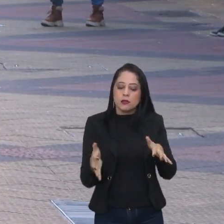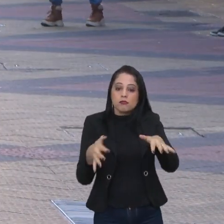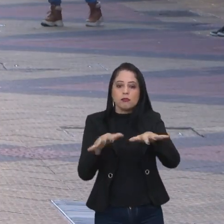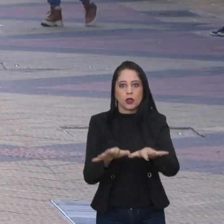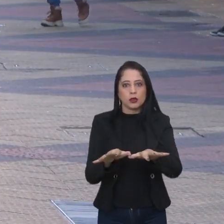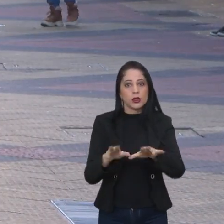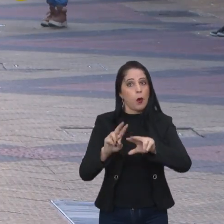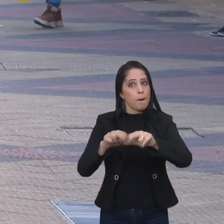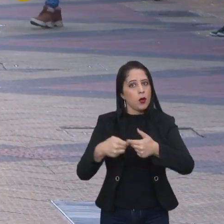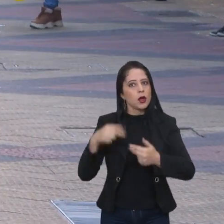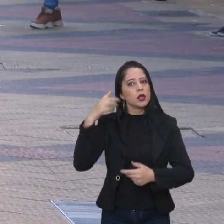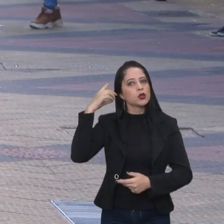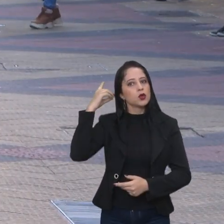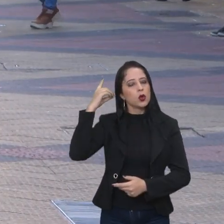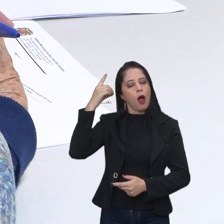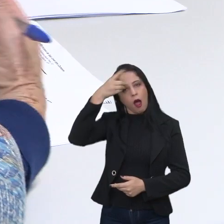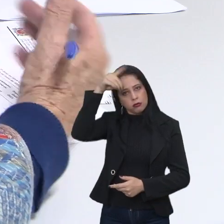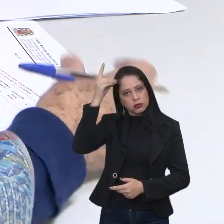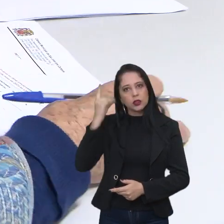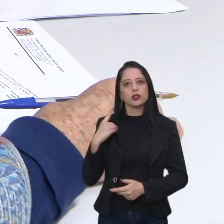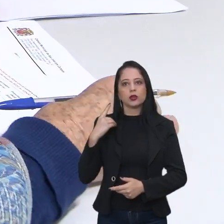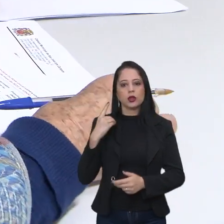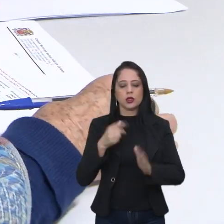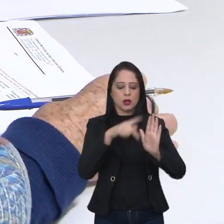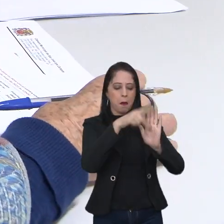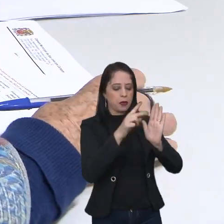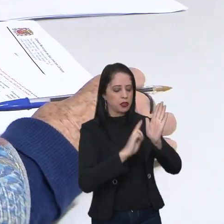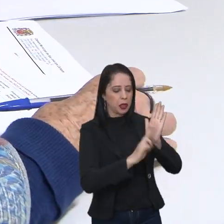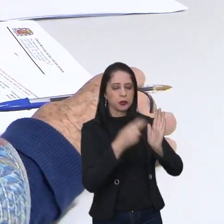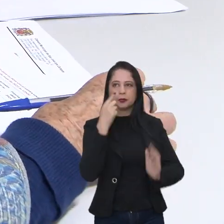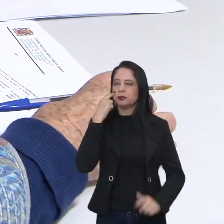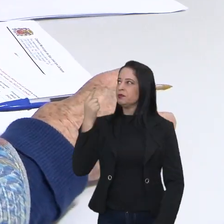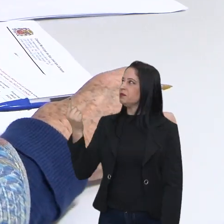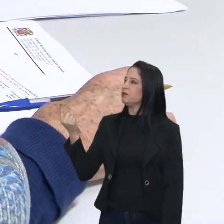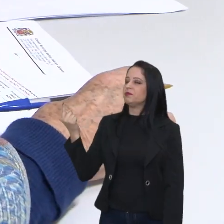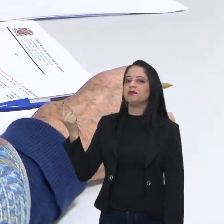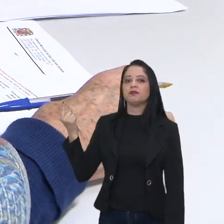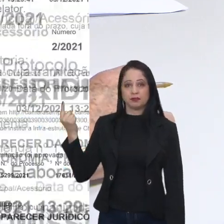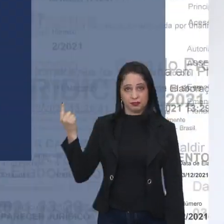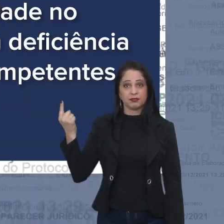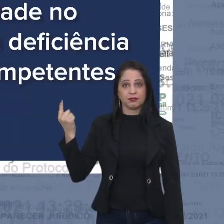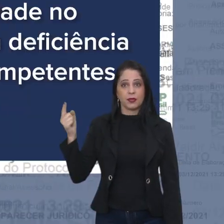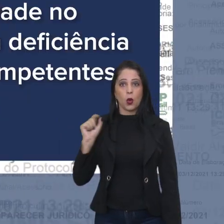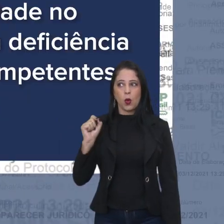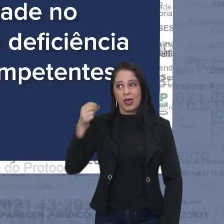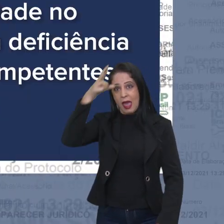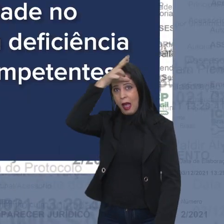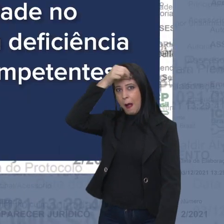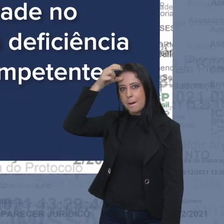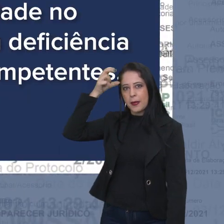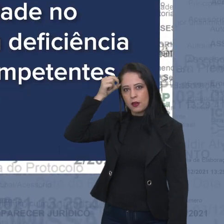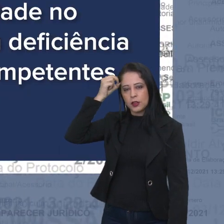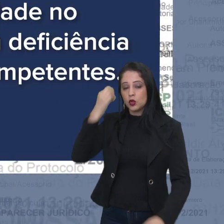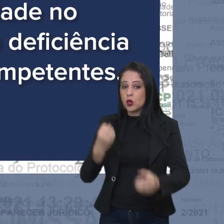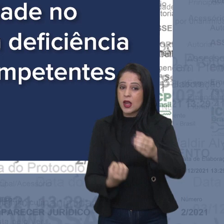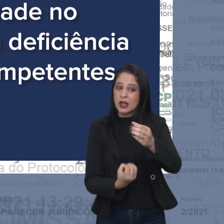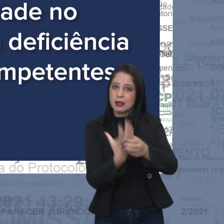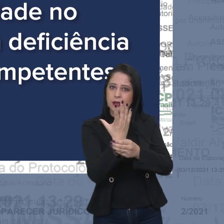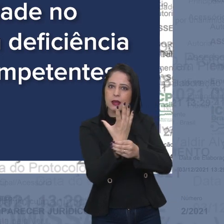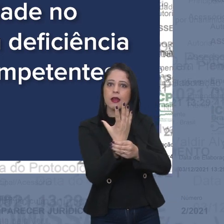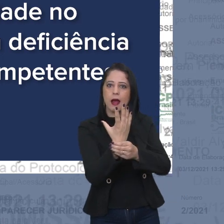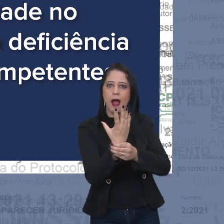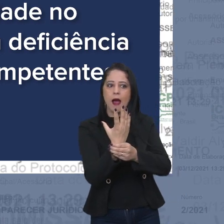dessas pessoas no convívio social a vereadora Dolce Rita que a autora de um projeto Entre a imitação na Câmara que